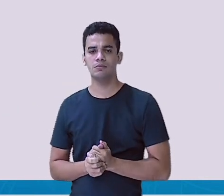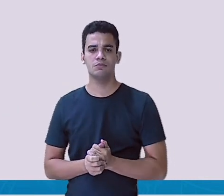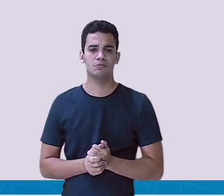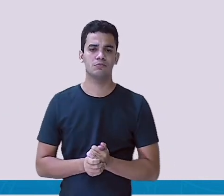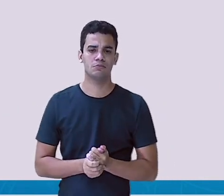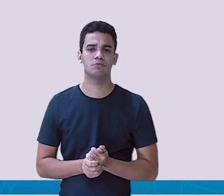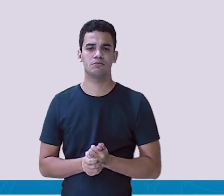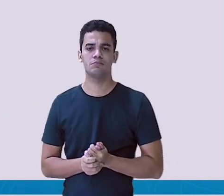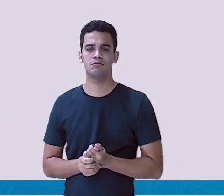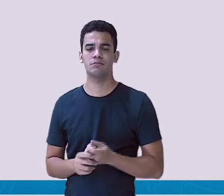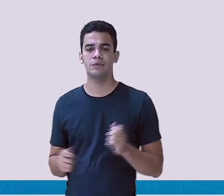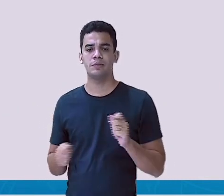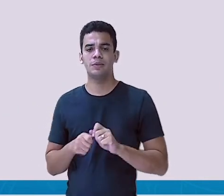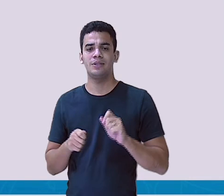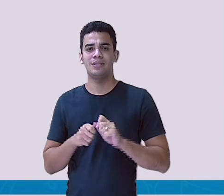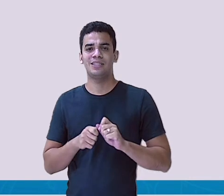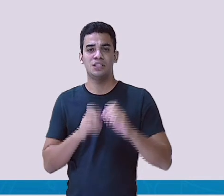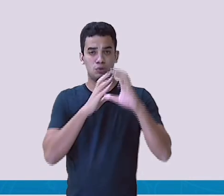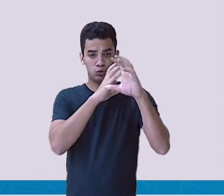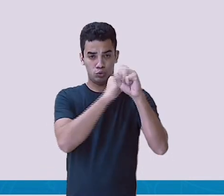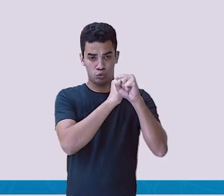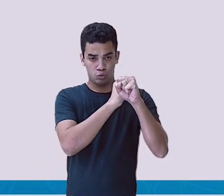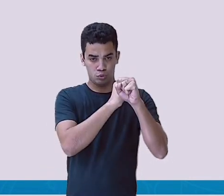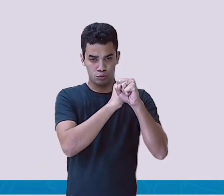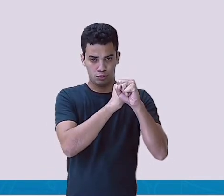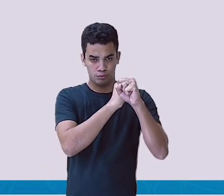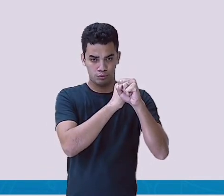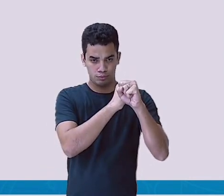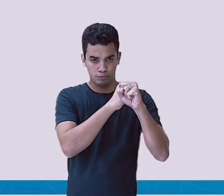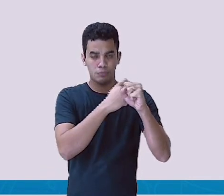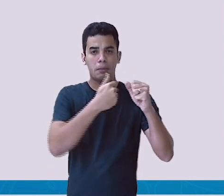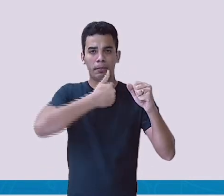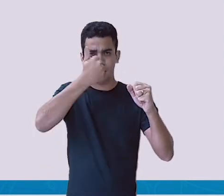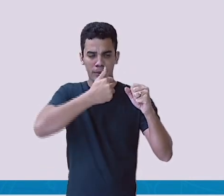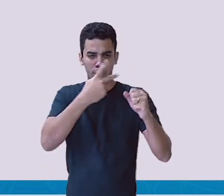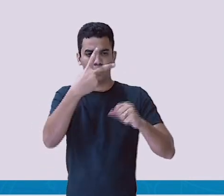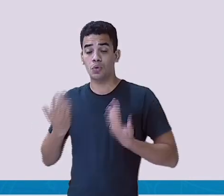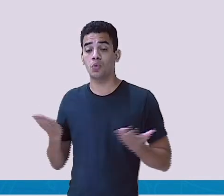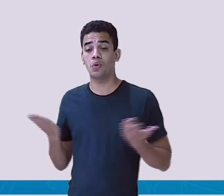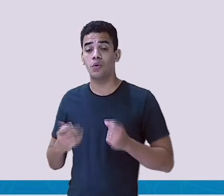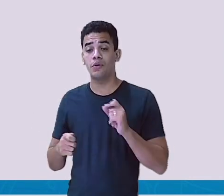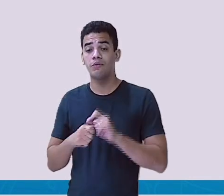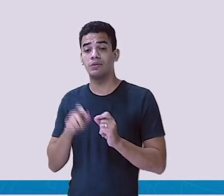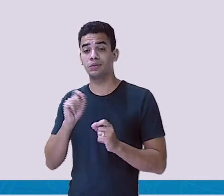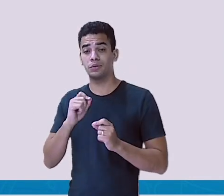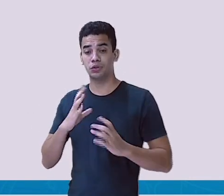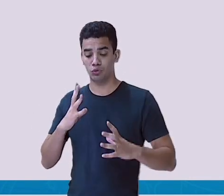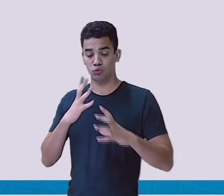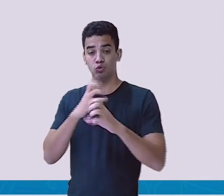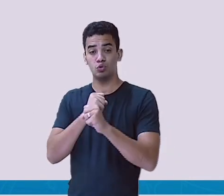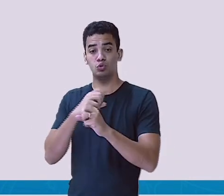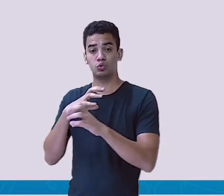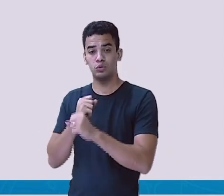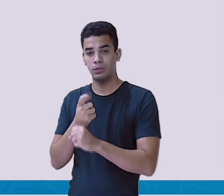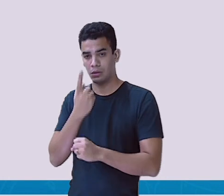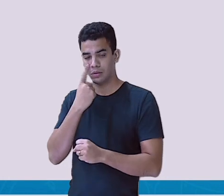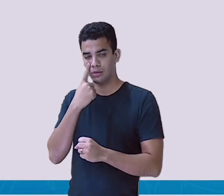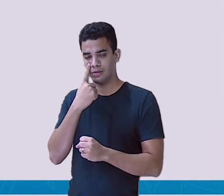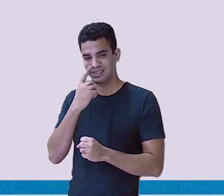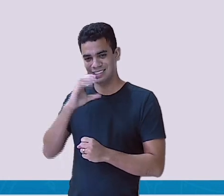0,6A. Vou somar os dois, depois eu faço os outros dois. 0,5